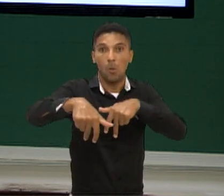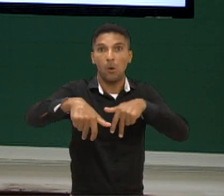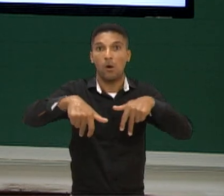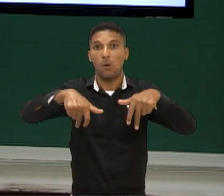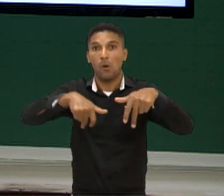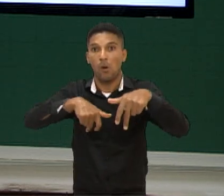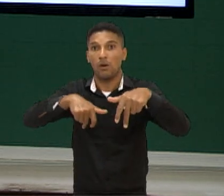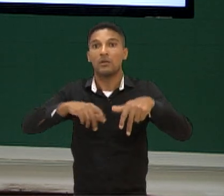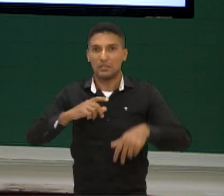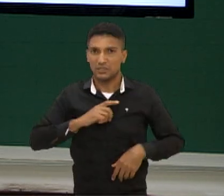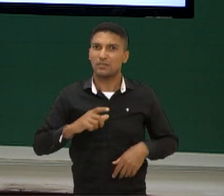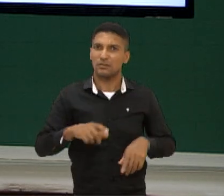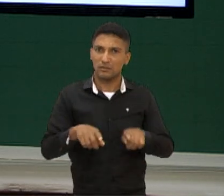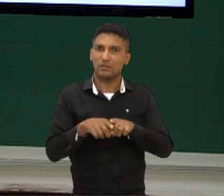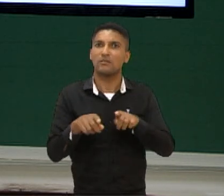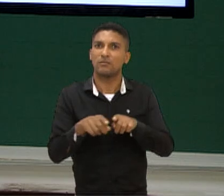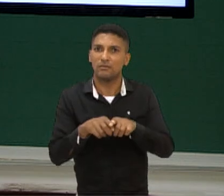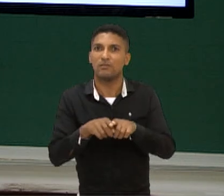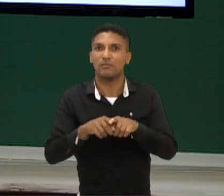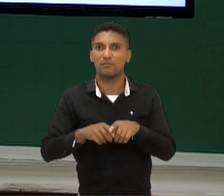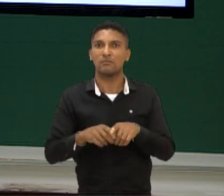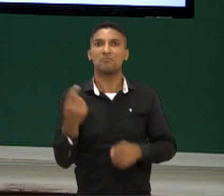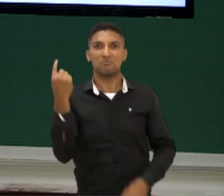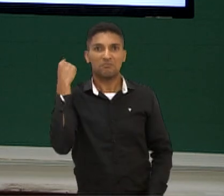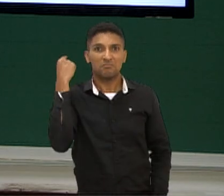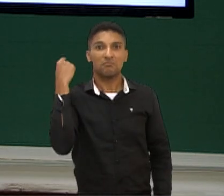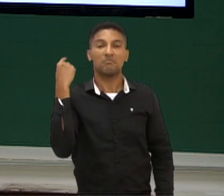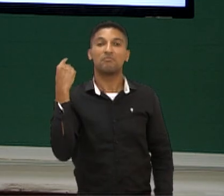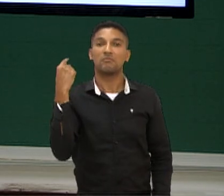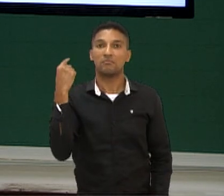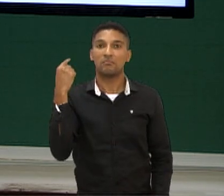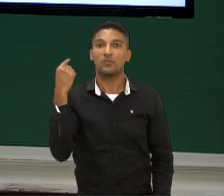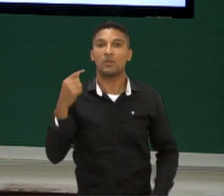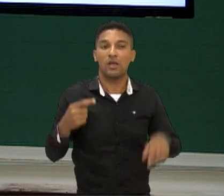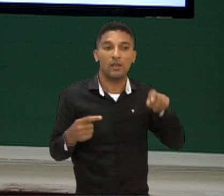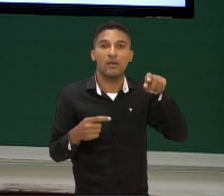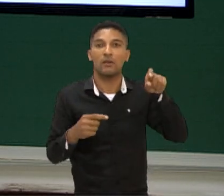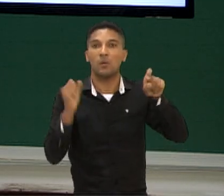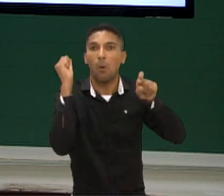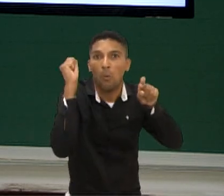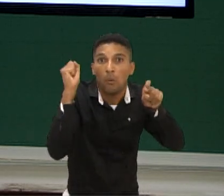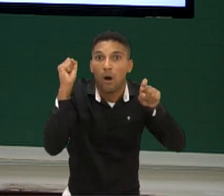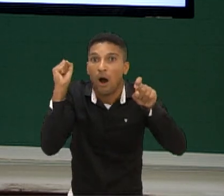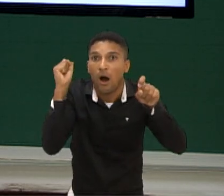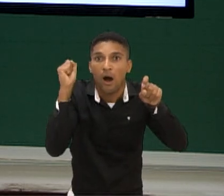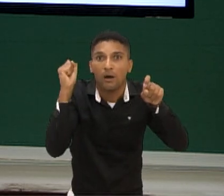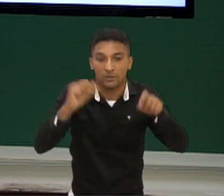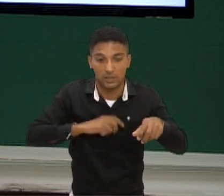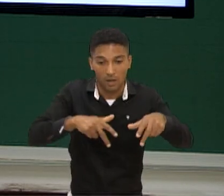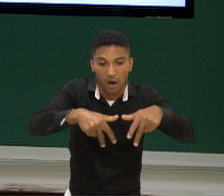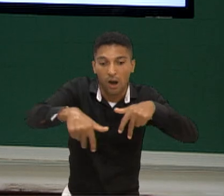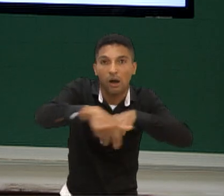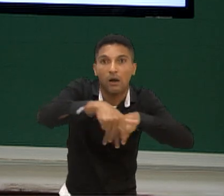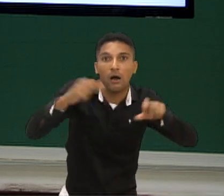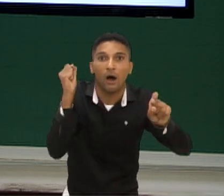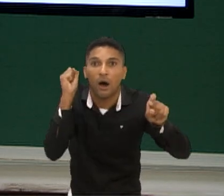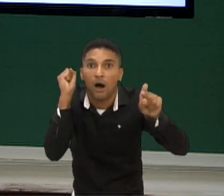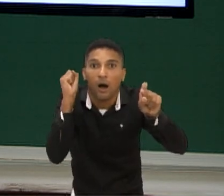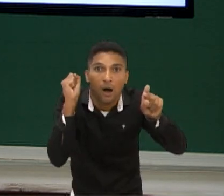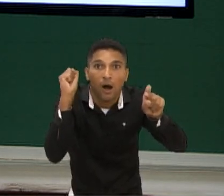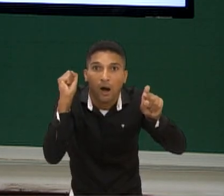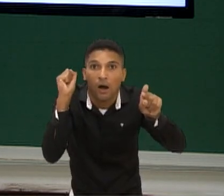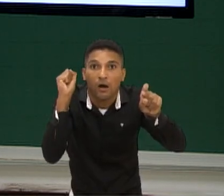gente começa a perceber que a música, a dança, a arte está presente nos seres